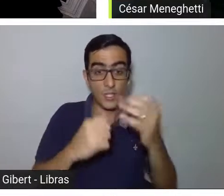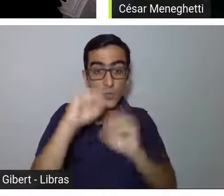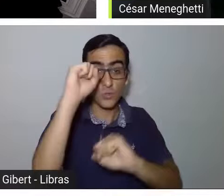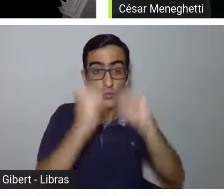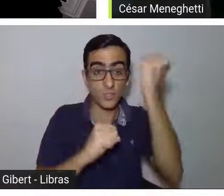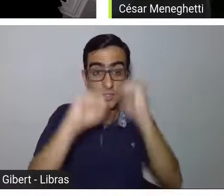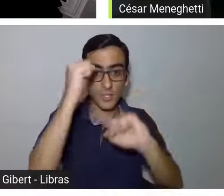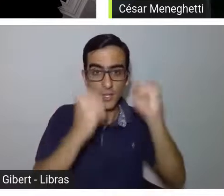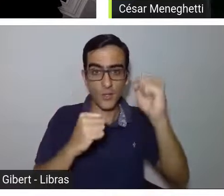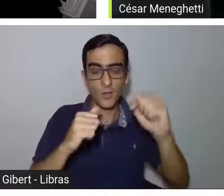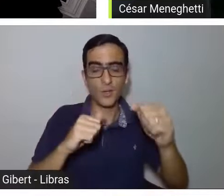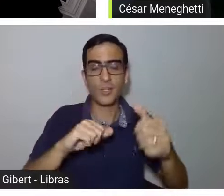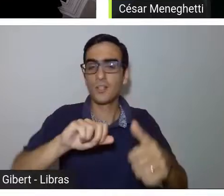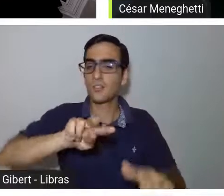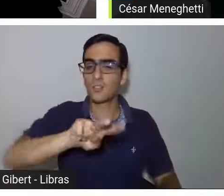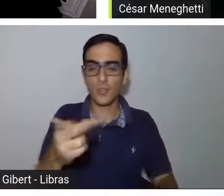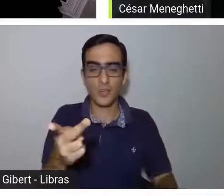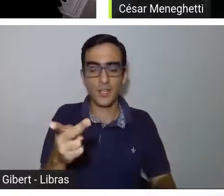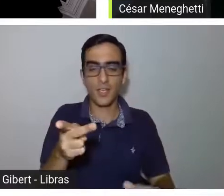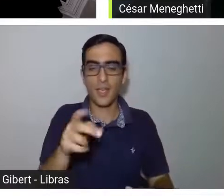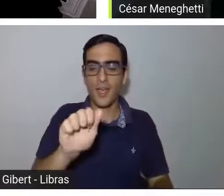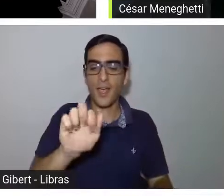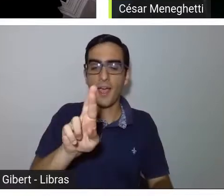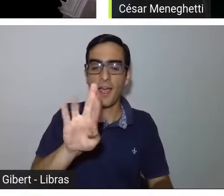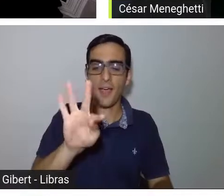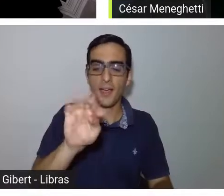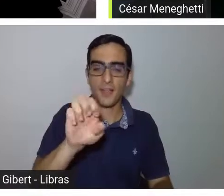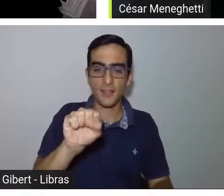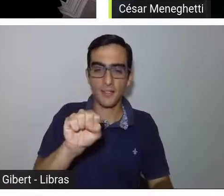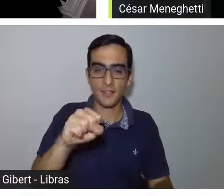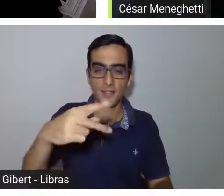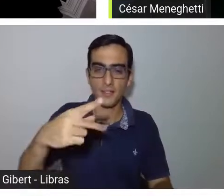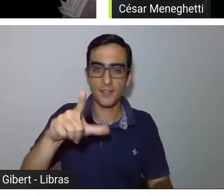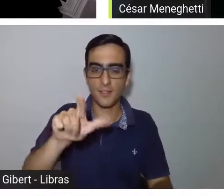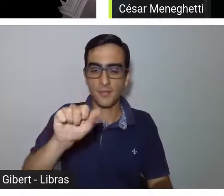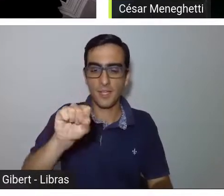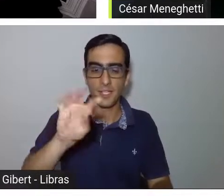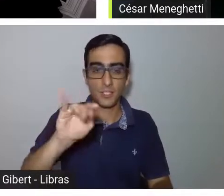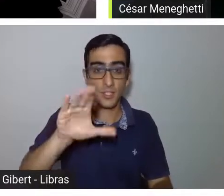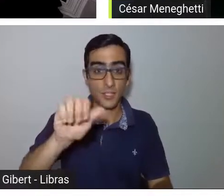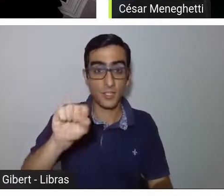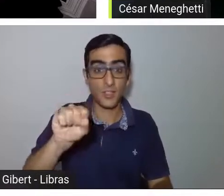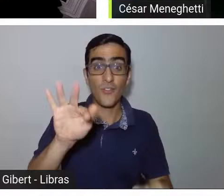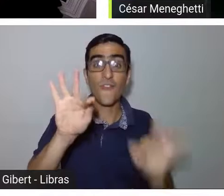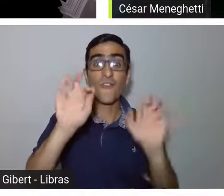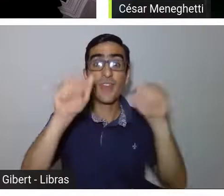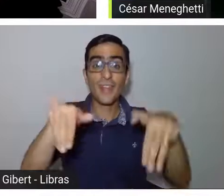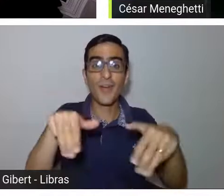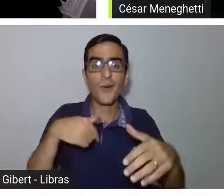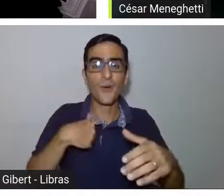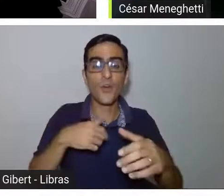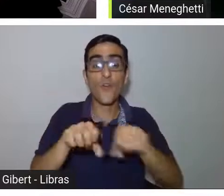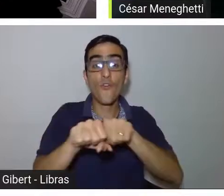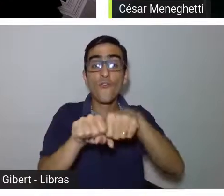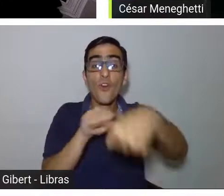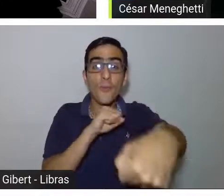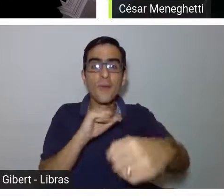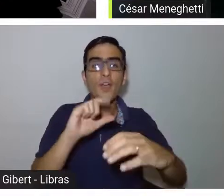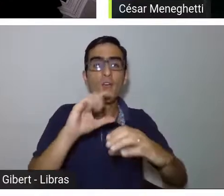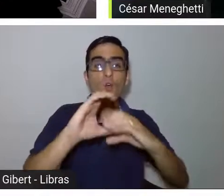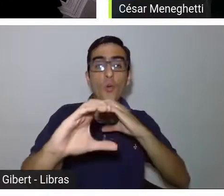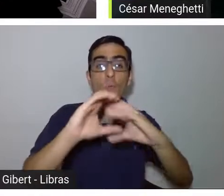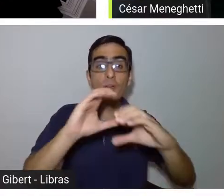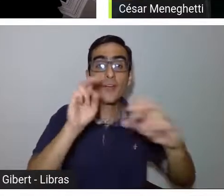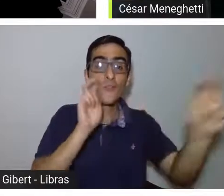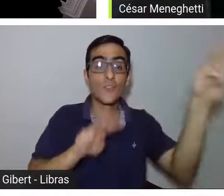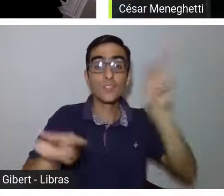eu mudei para artes plásticas, aí no final me formei em comunicação visual. E, na verdade, essa formação foi muito importante,